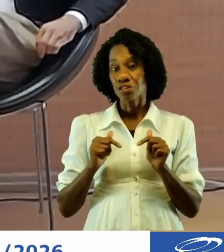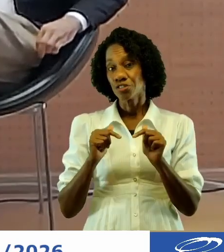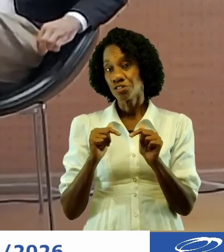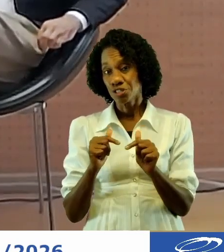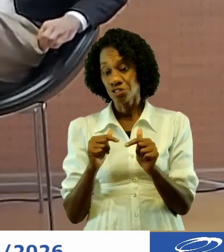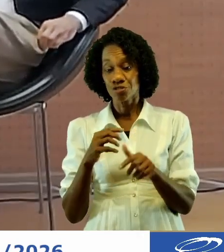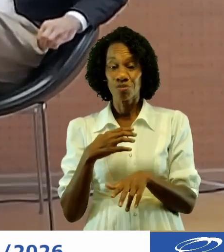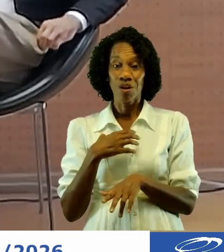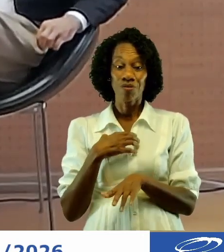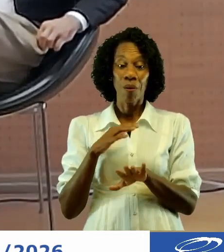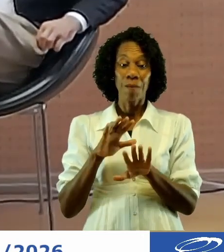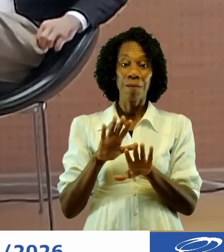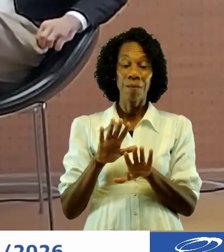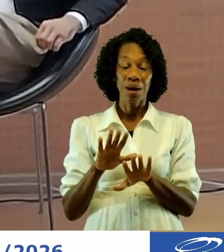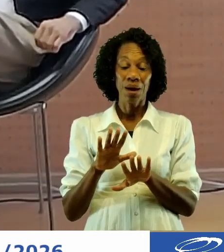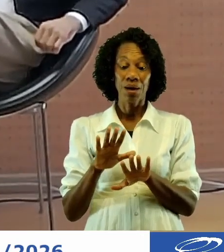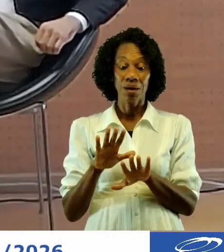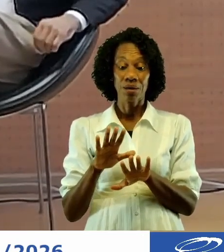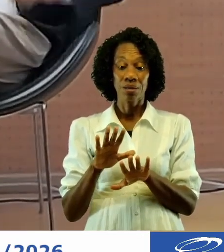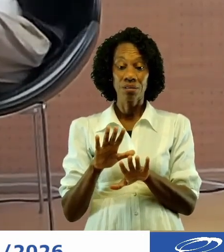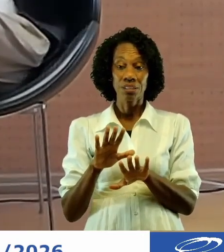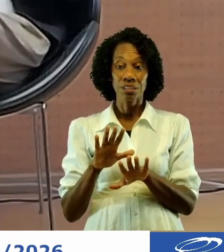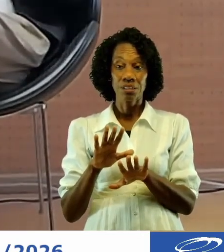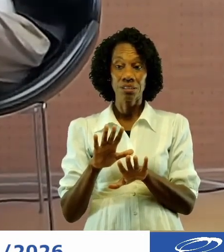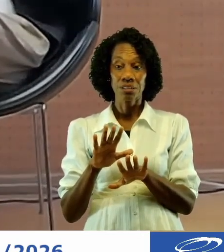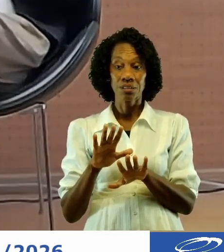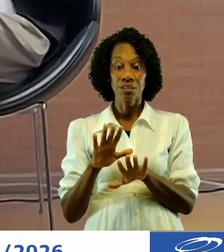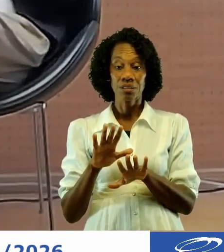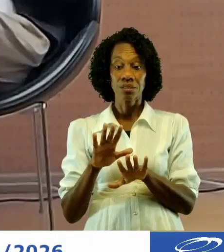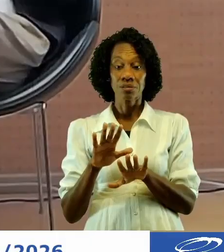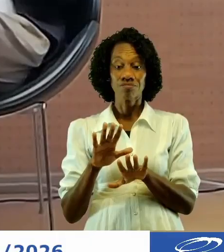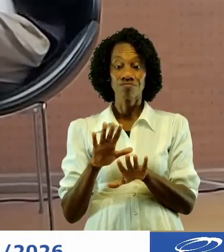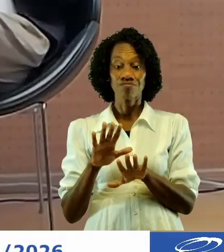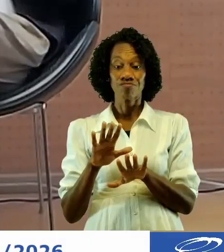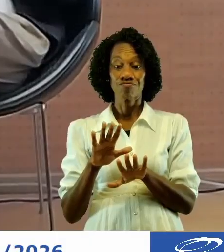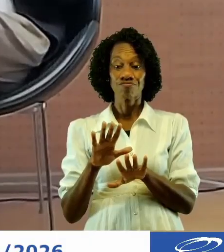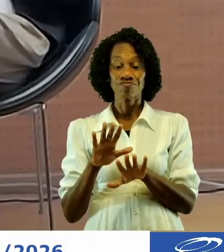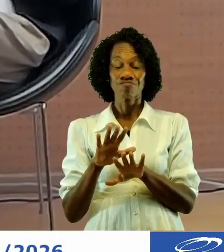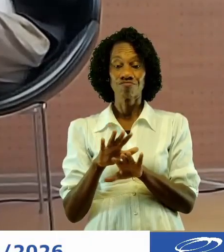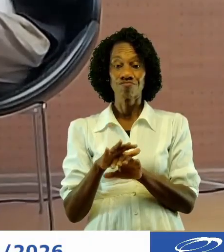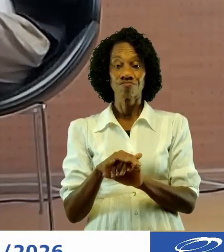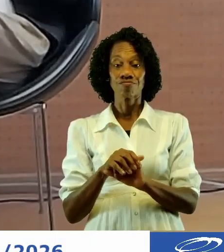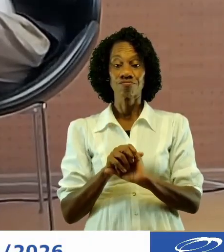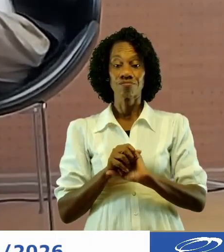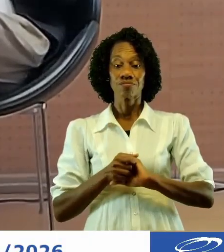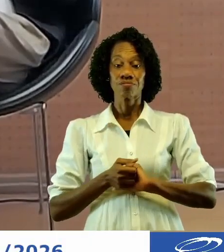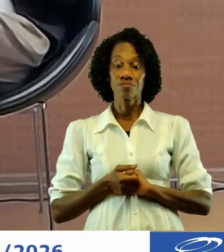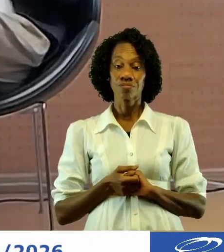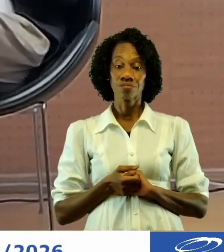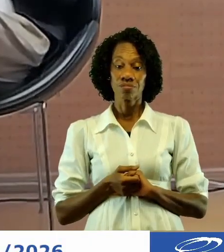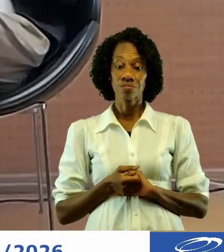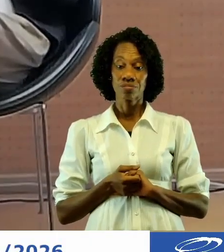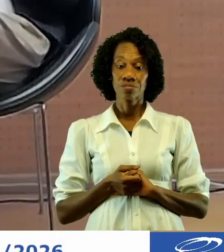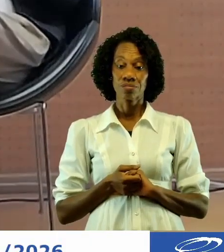que recently you managed that with surgery, right? And that